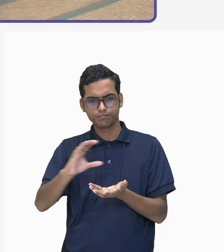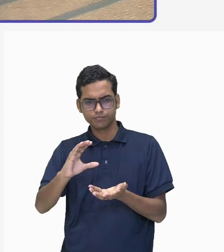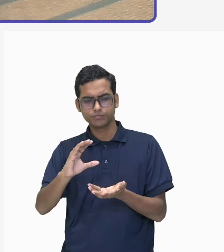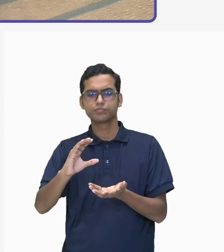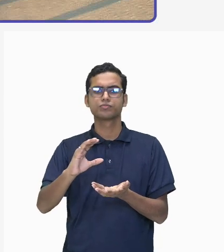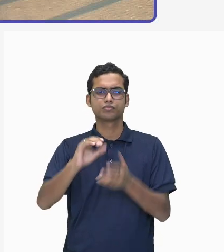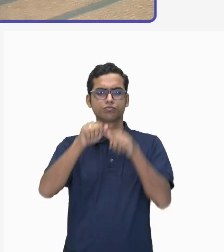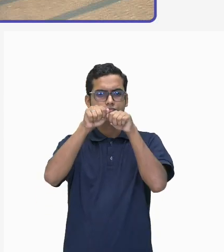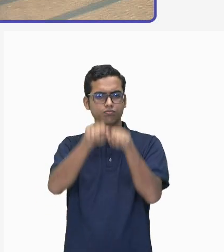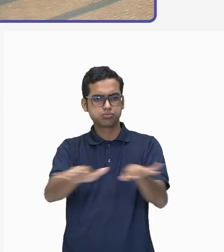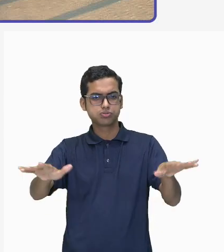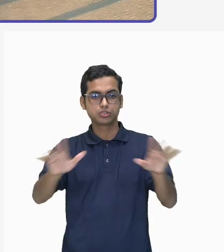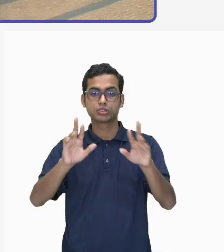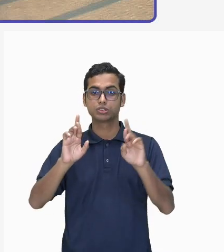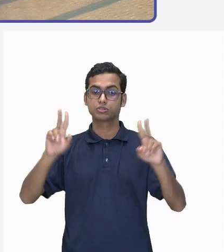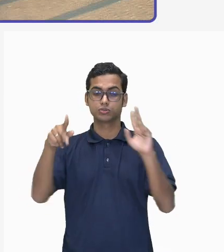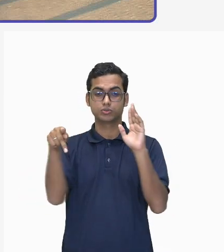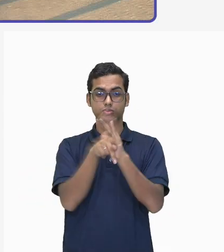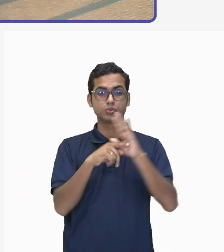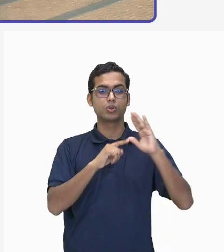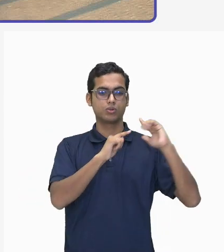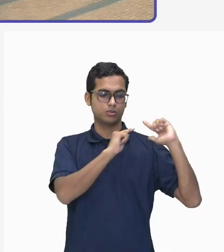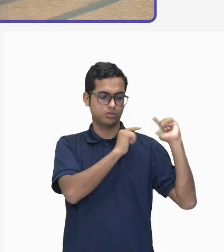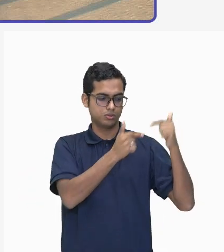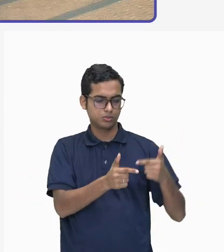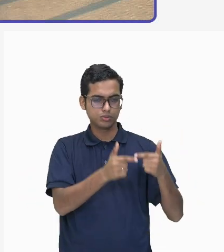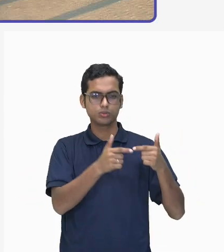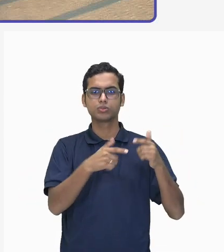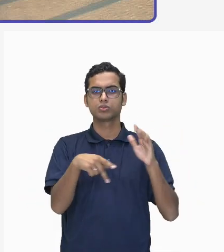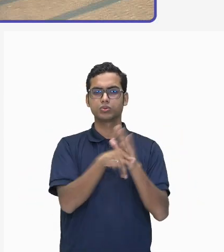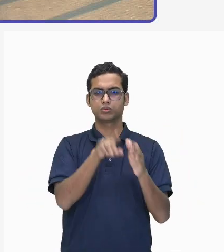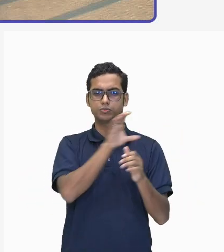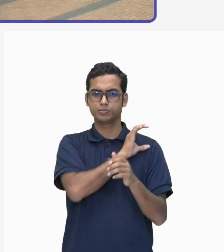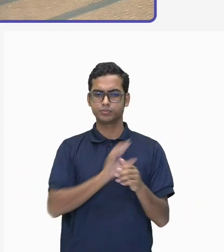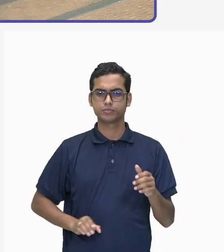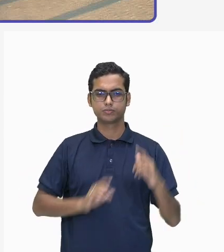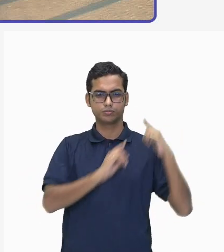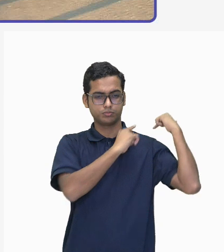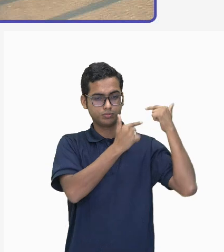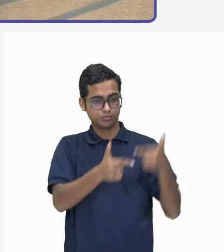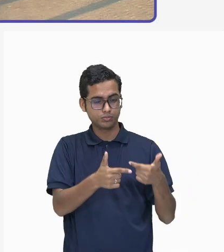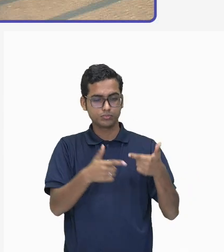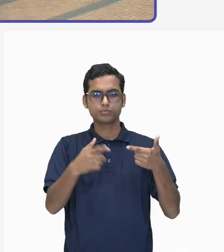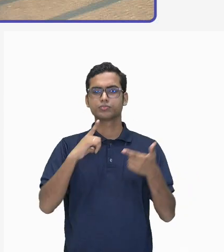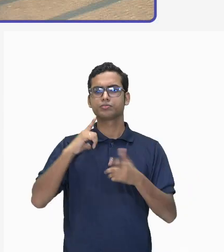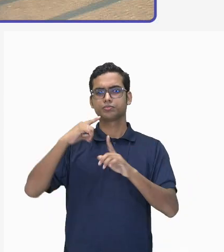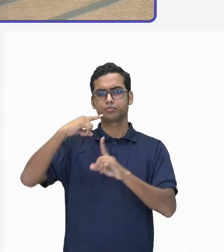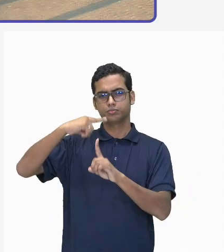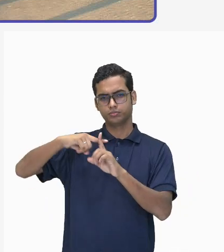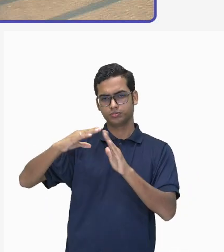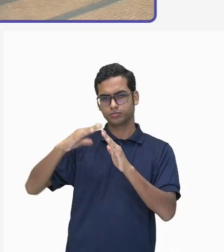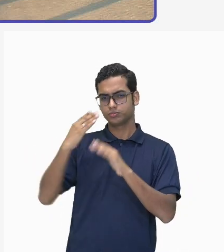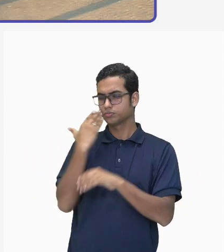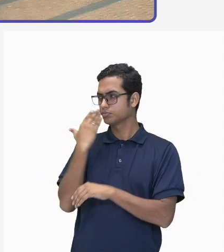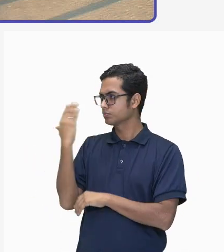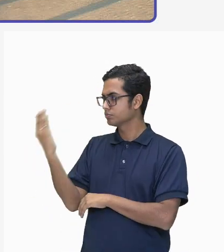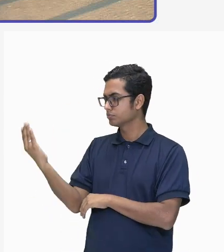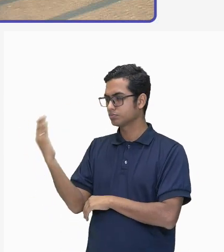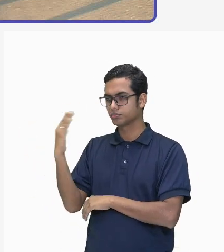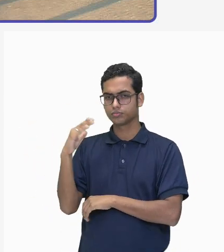cristianismo convencional. Né? E aqui, a Igreja de Jesus Cristo dos Santos dos Últimos Dias,